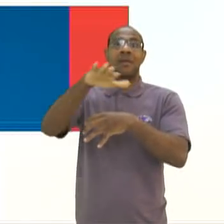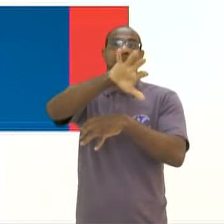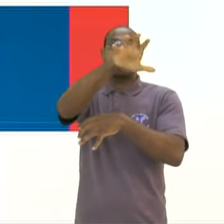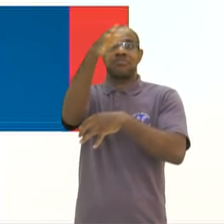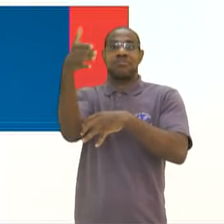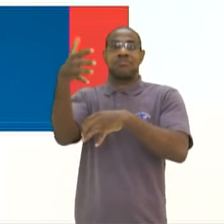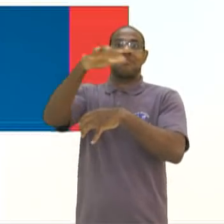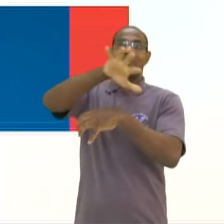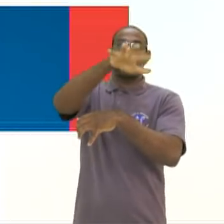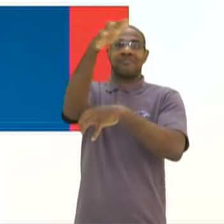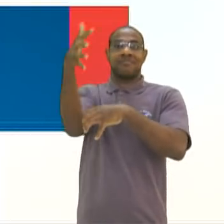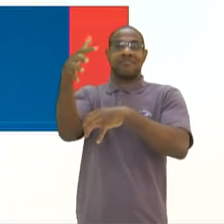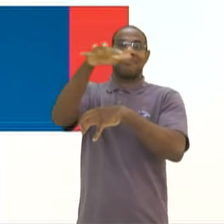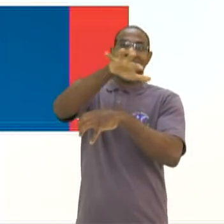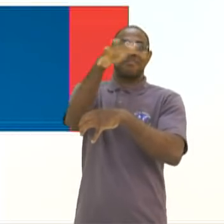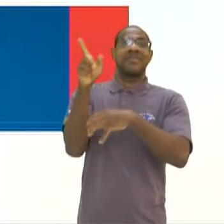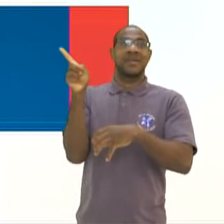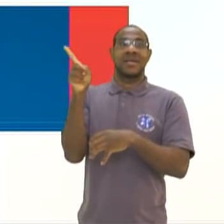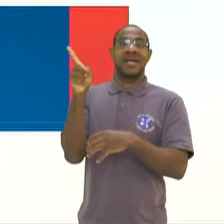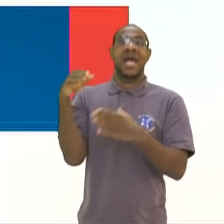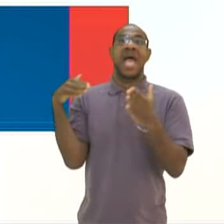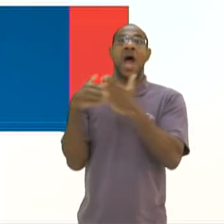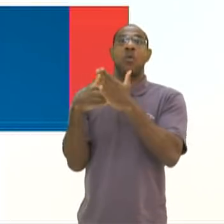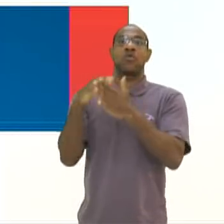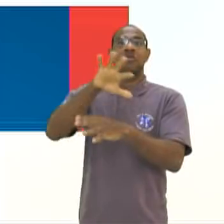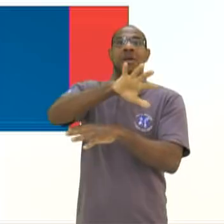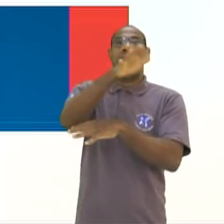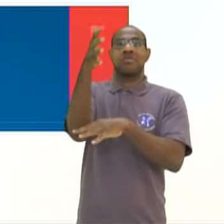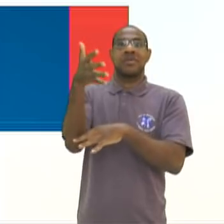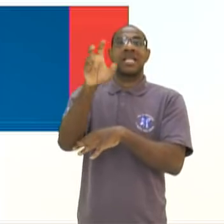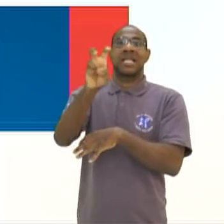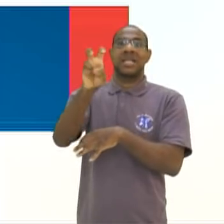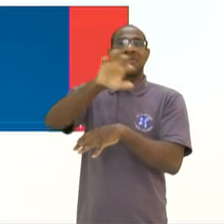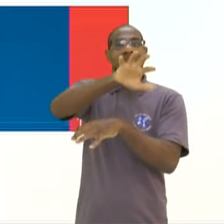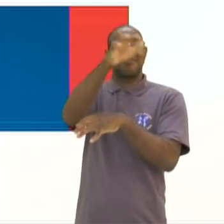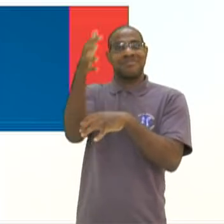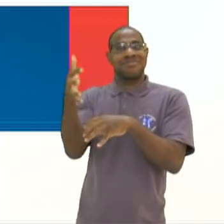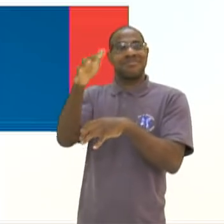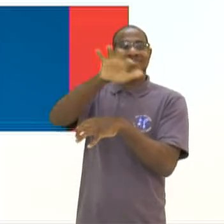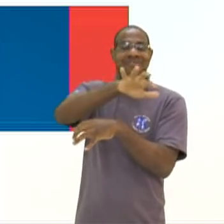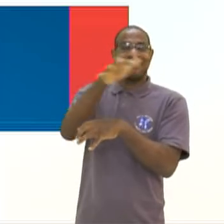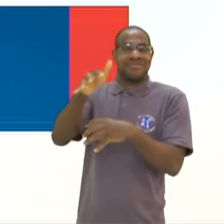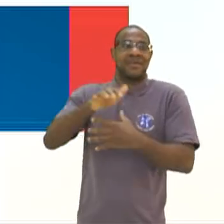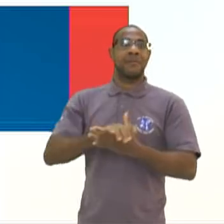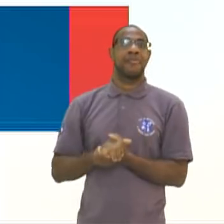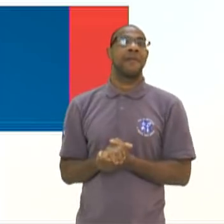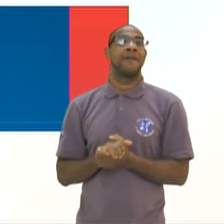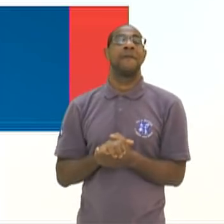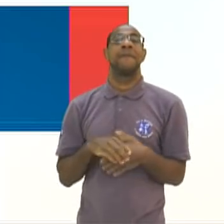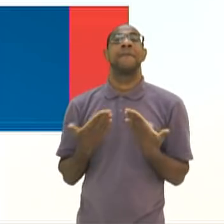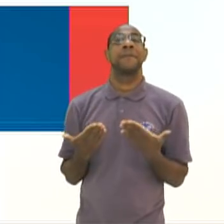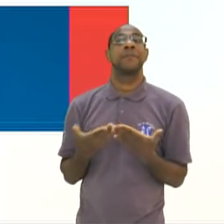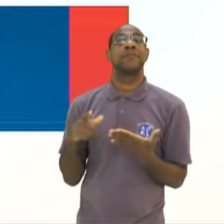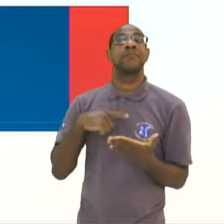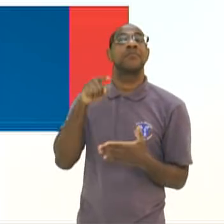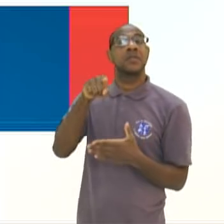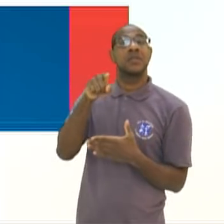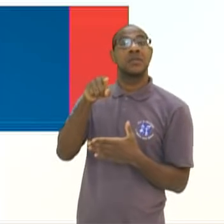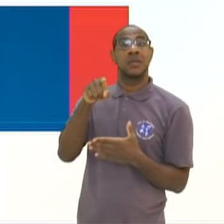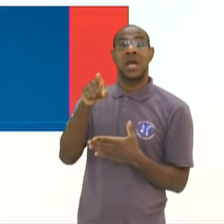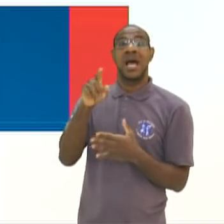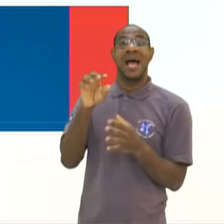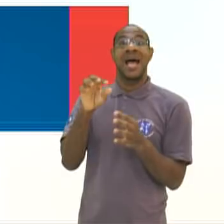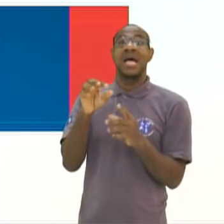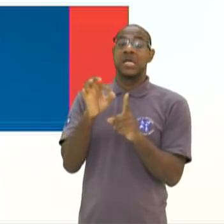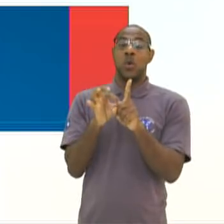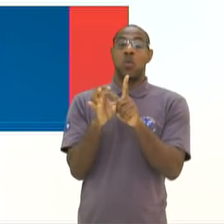esfera, que vem de esfera, é a última das 5 camadas que a gente separa a nossa atmosfera. Nela a temperatura é muito